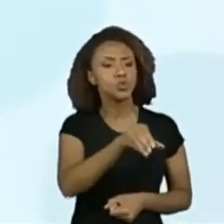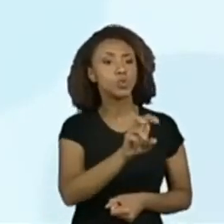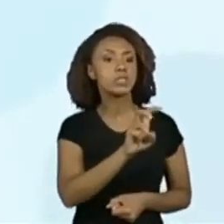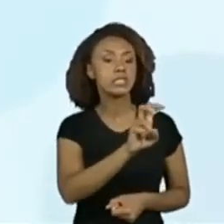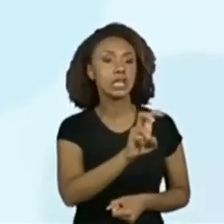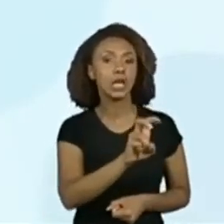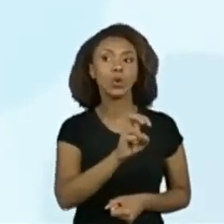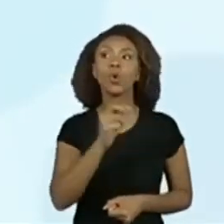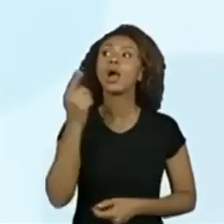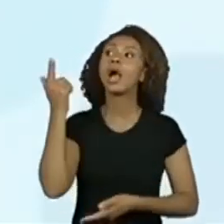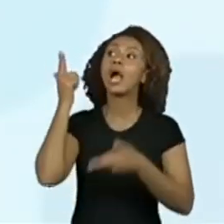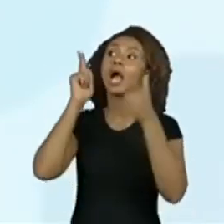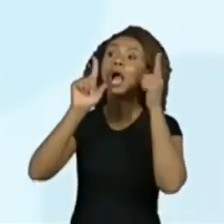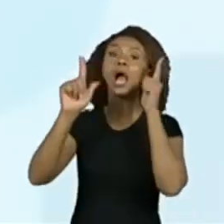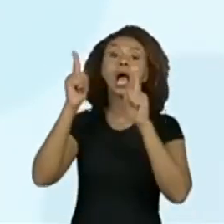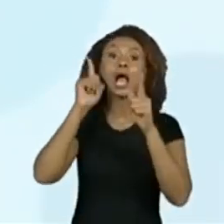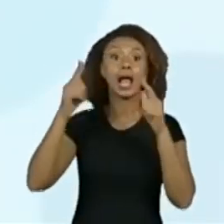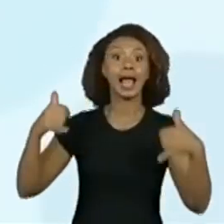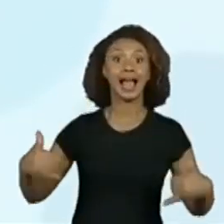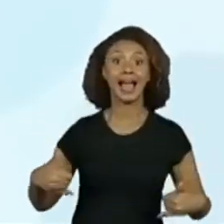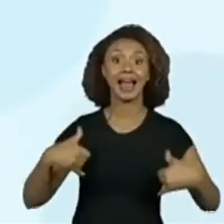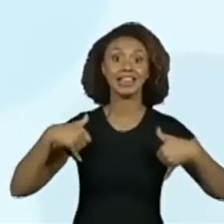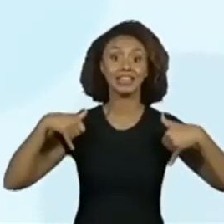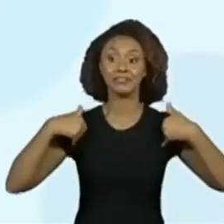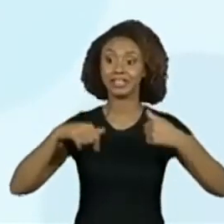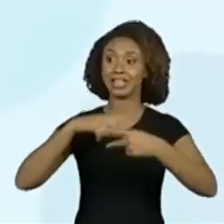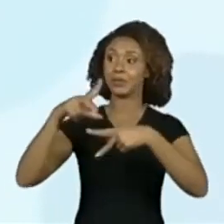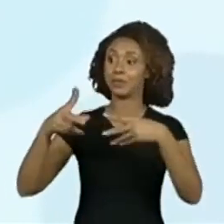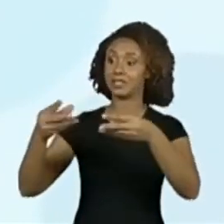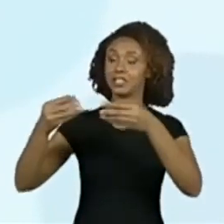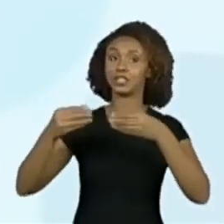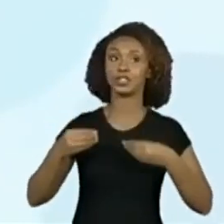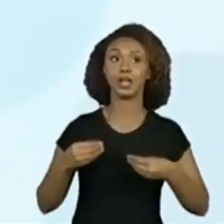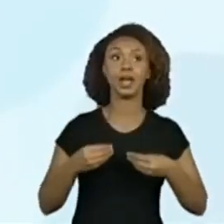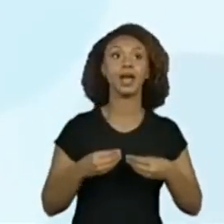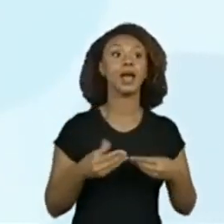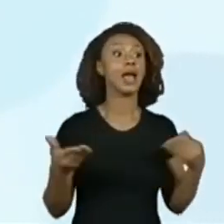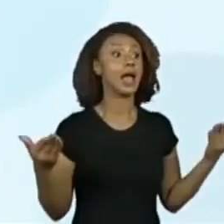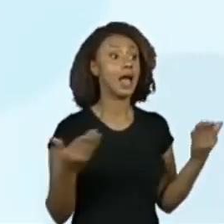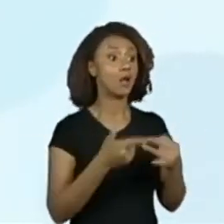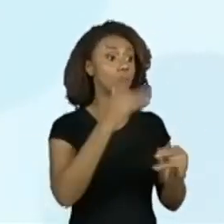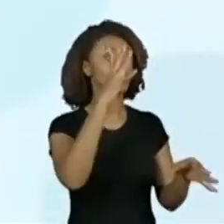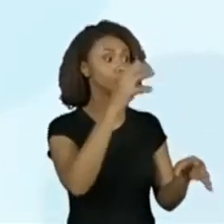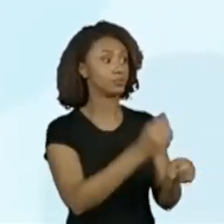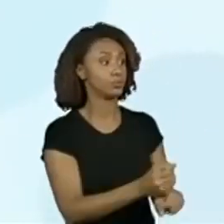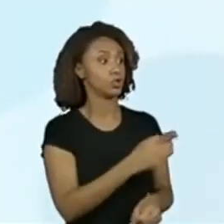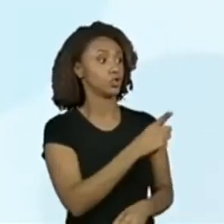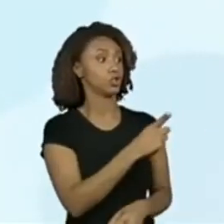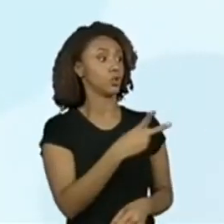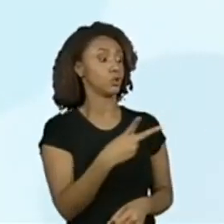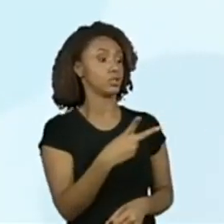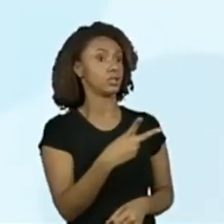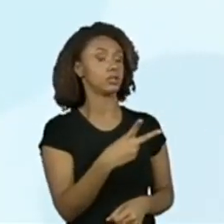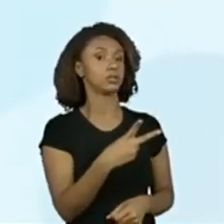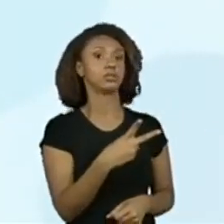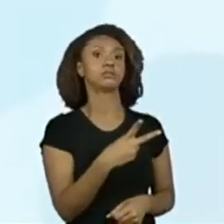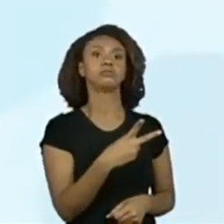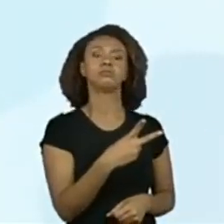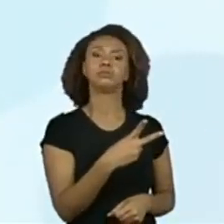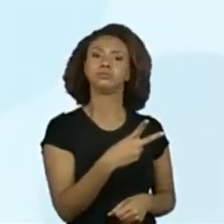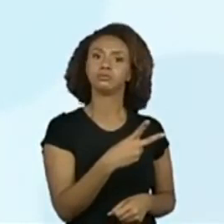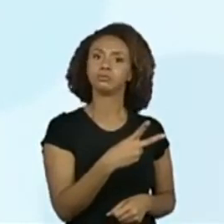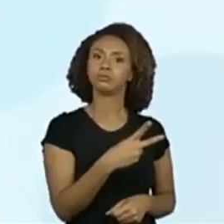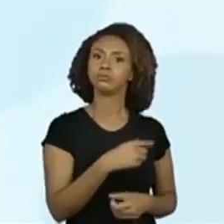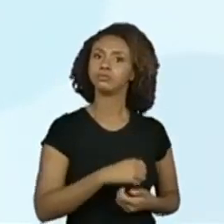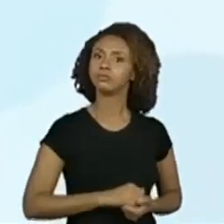alguns no seu aniversário e agora Mateus tem 12 carrinhos hum nós